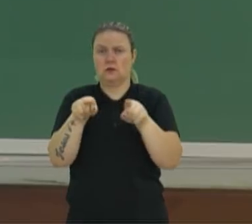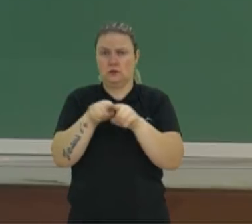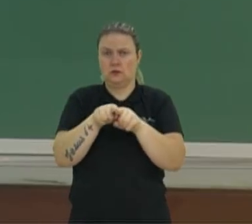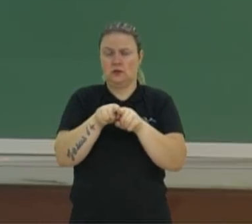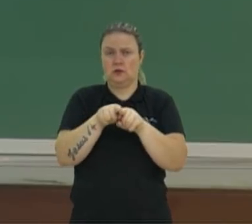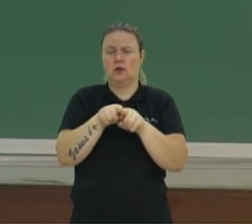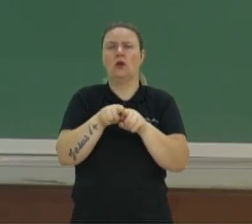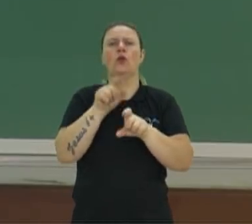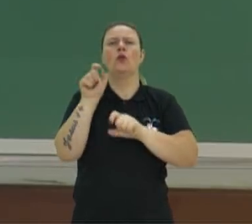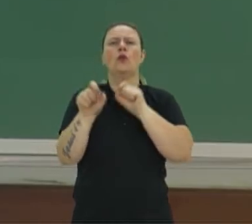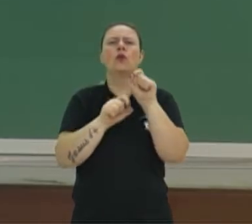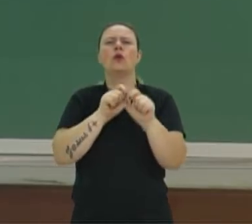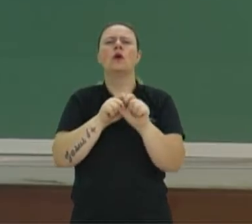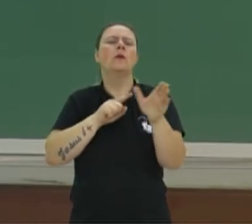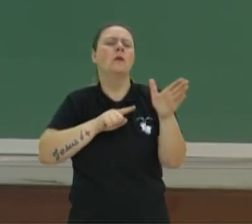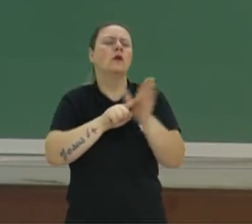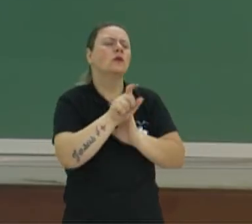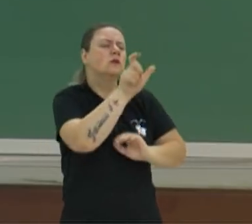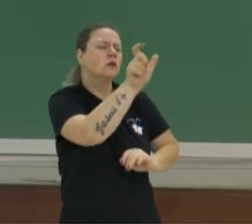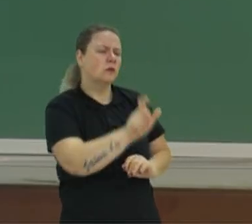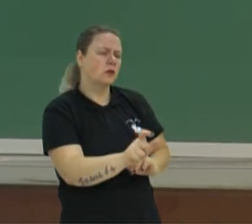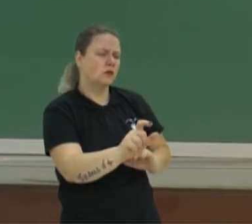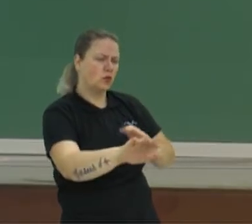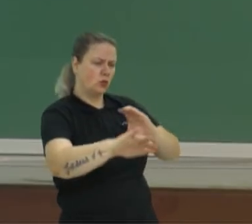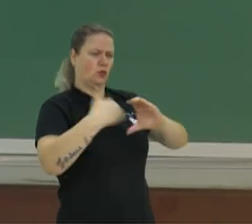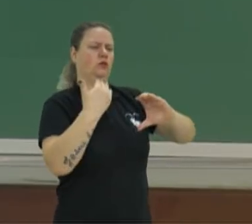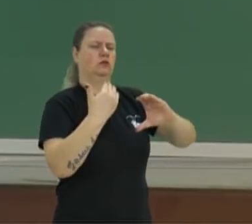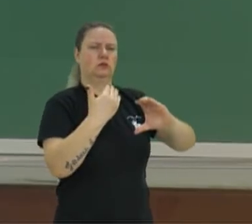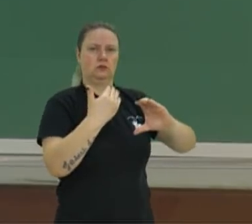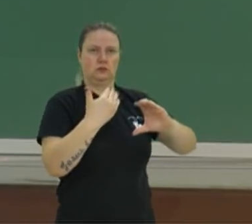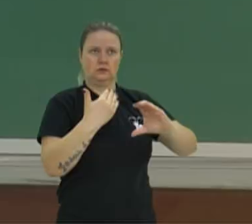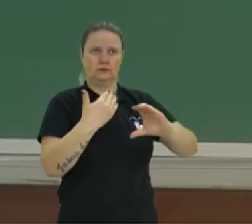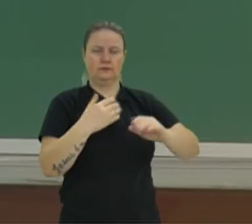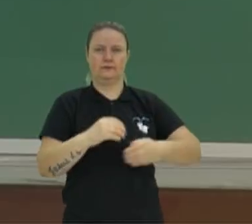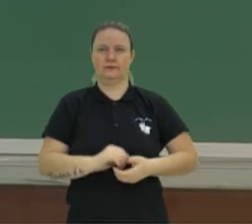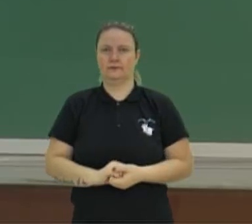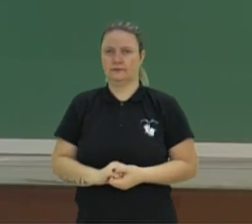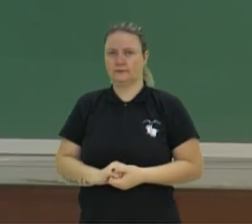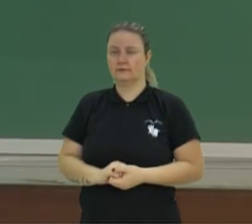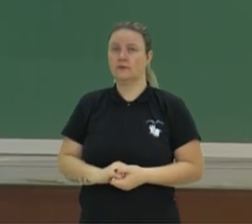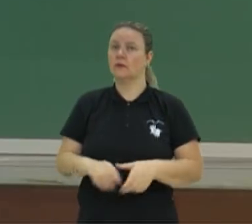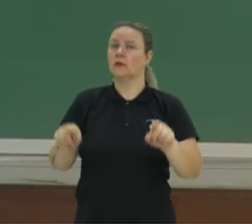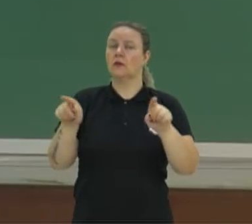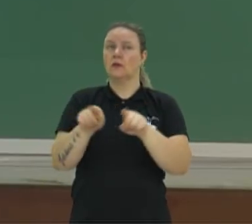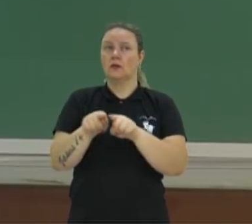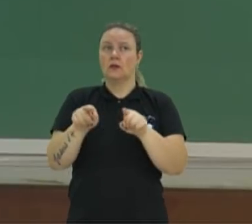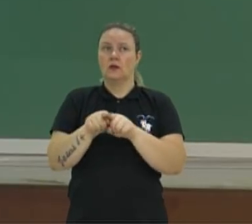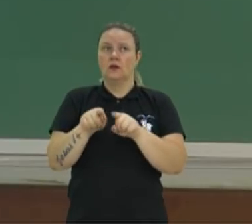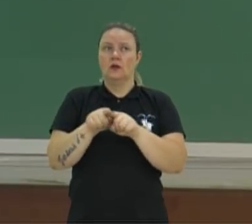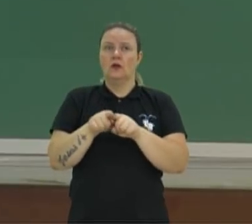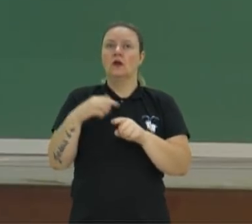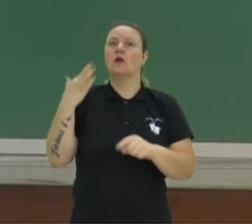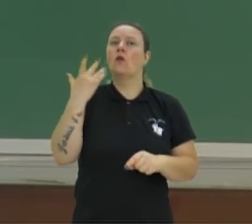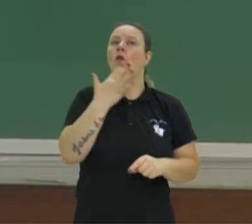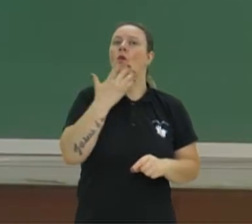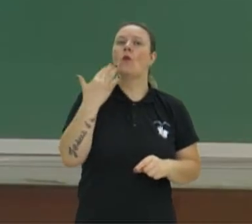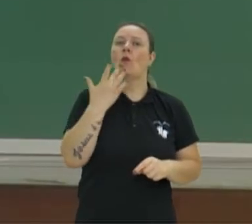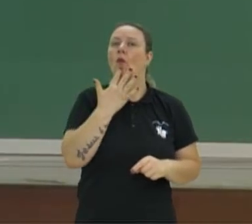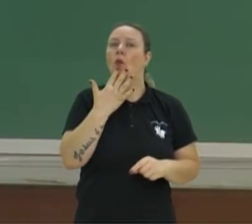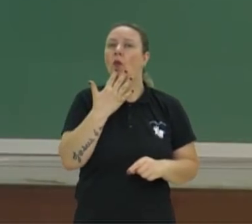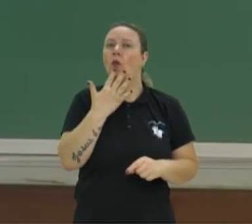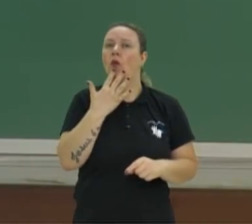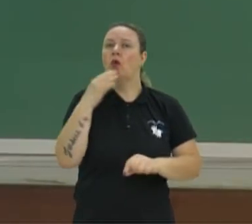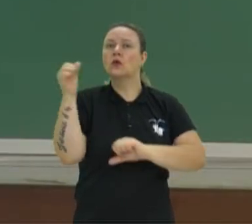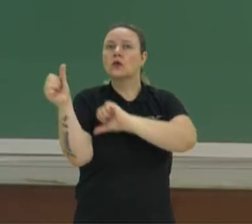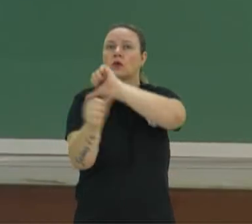você recebeu, temos a imagem de uma pessoa, né? E a cor muda. porque mudou